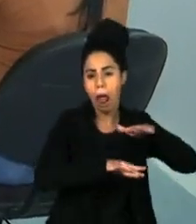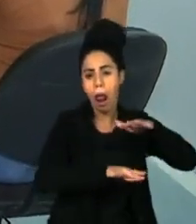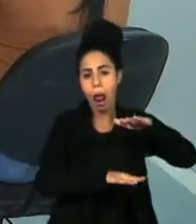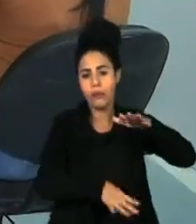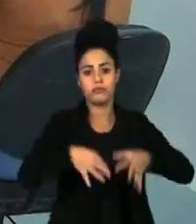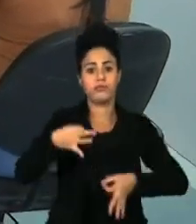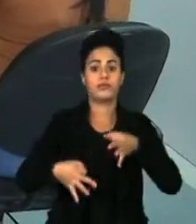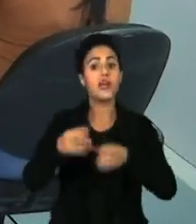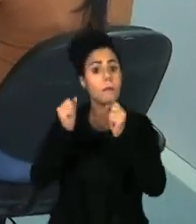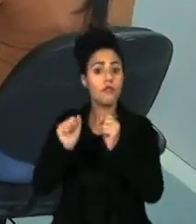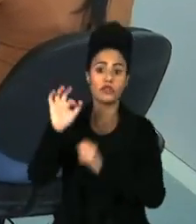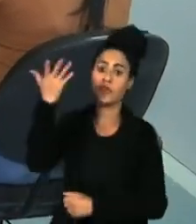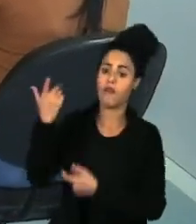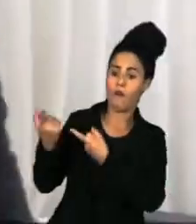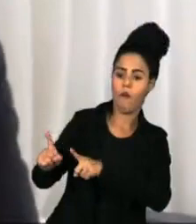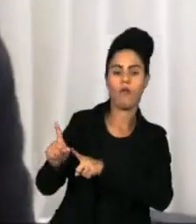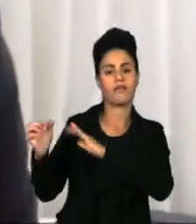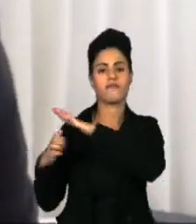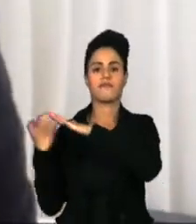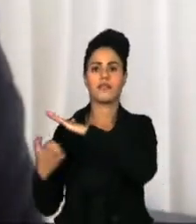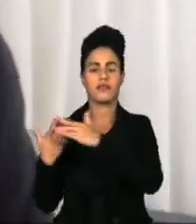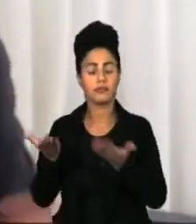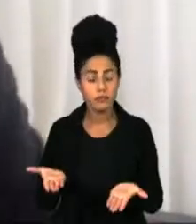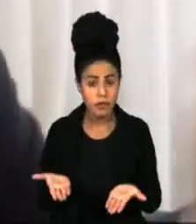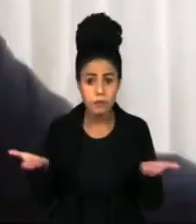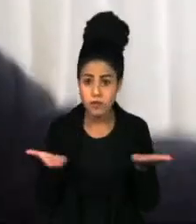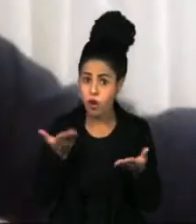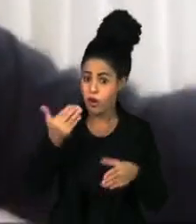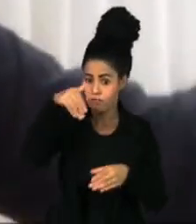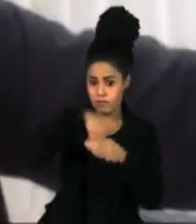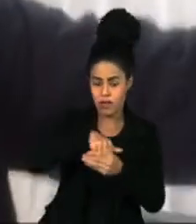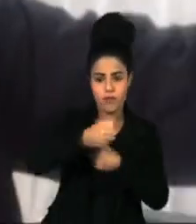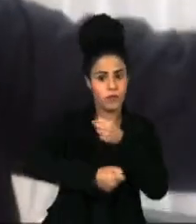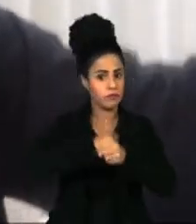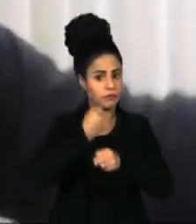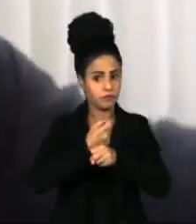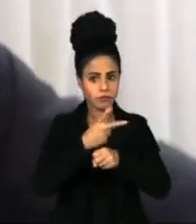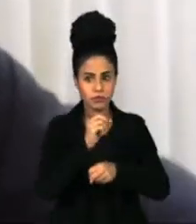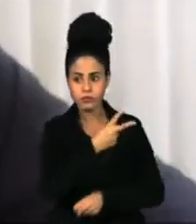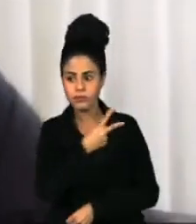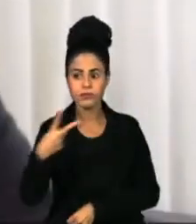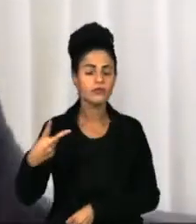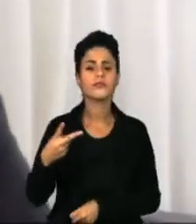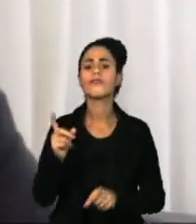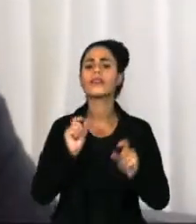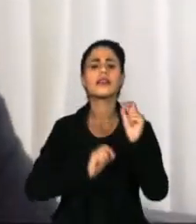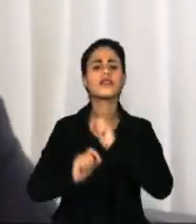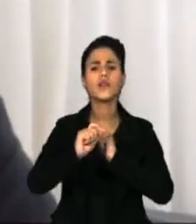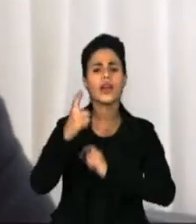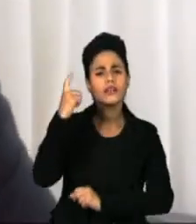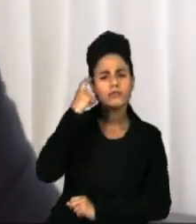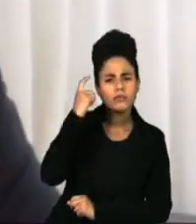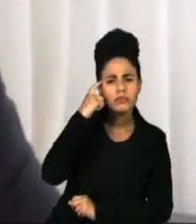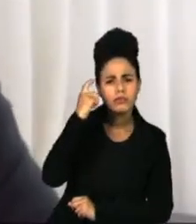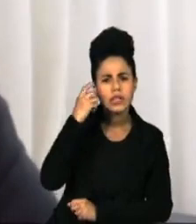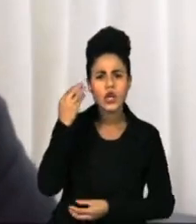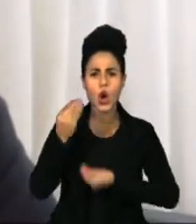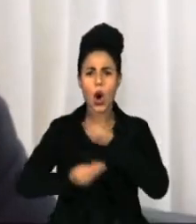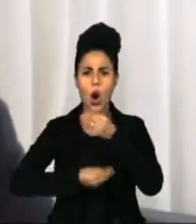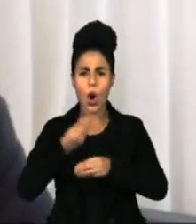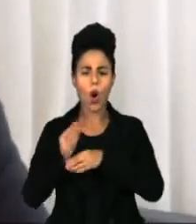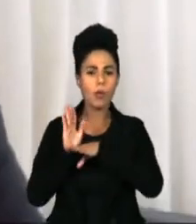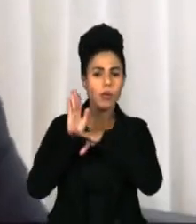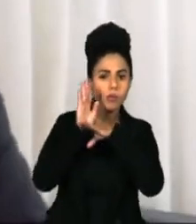regionais eleitorais contra a empresa. Para essas eleições, o que vai acontecer são ações judiciais nos diversos estados pedindo